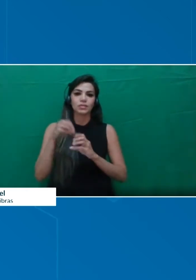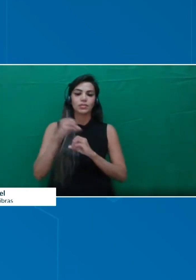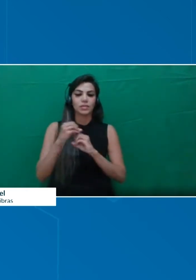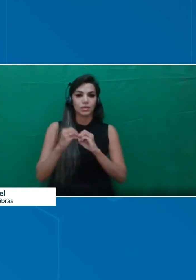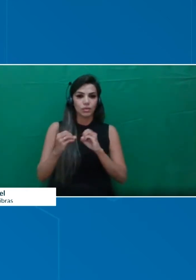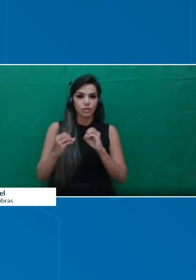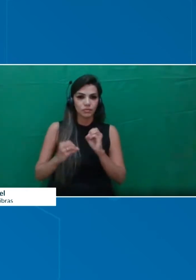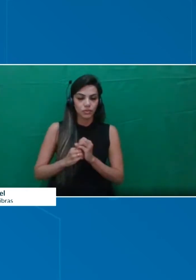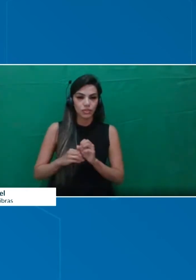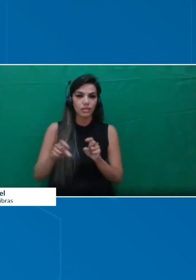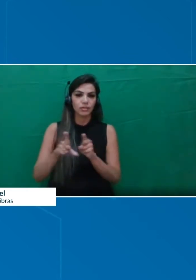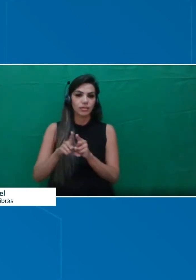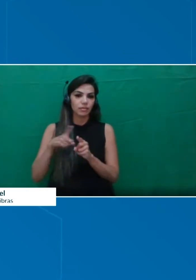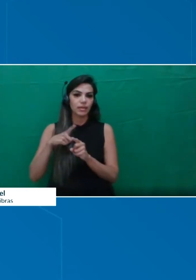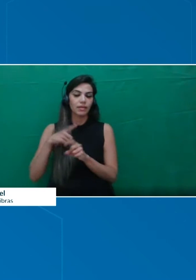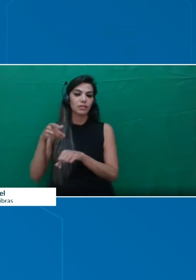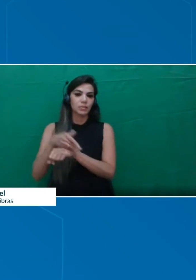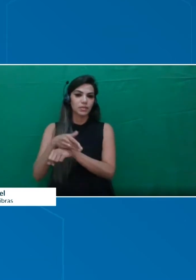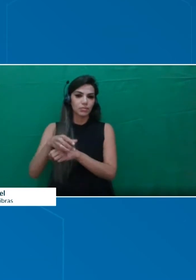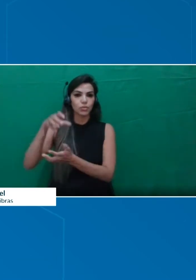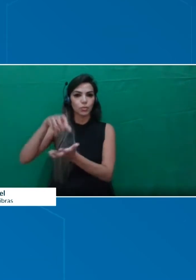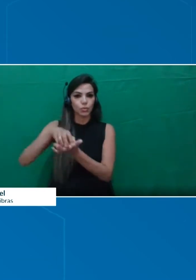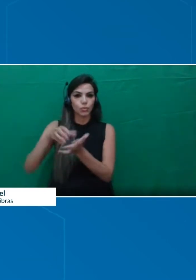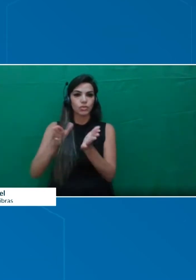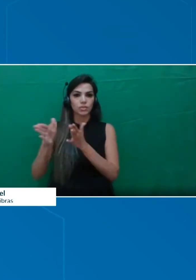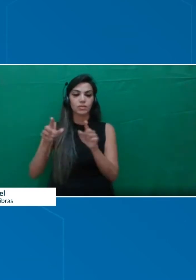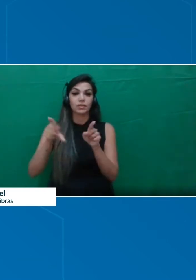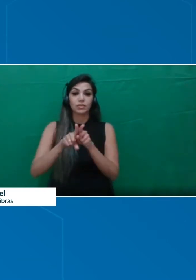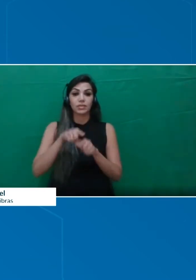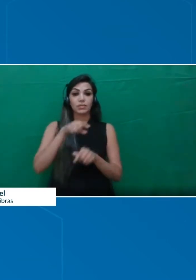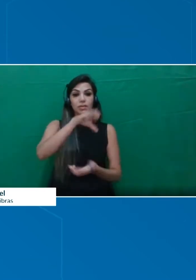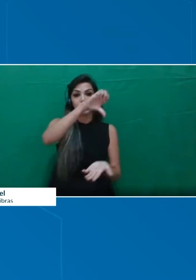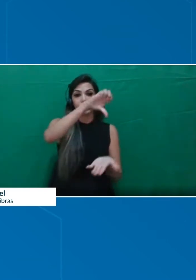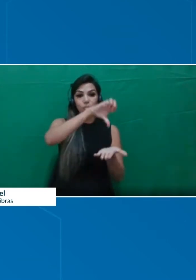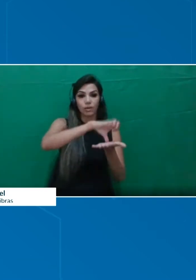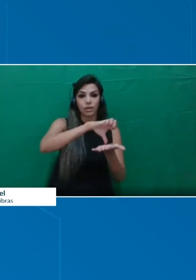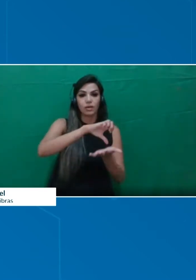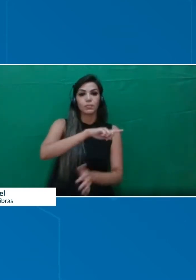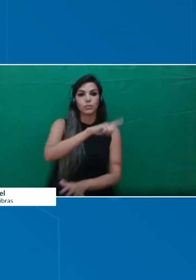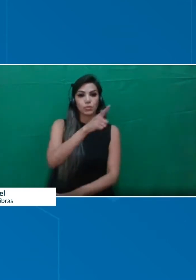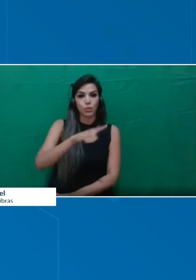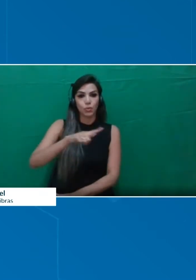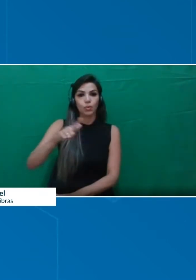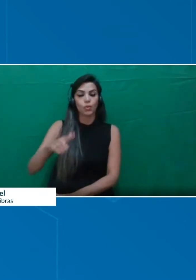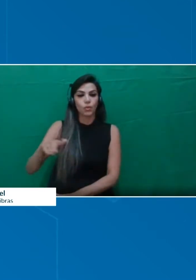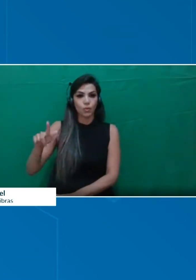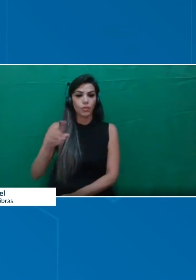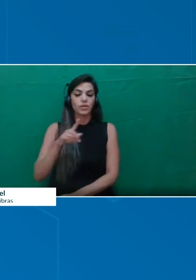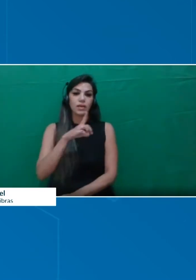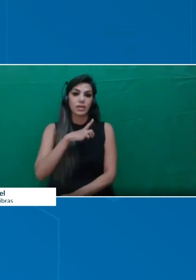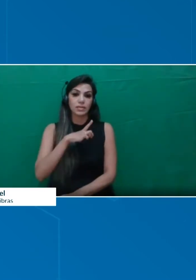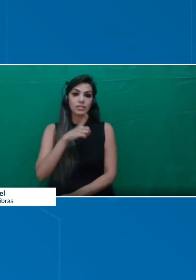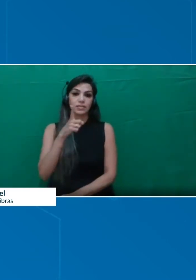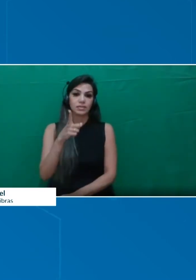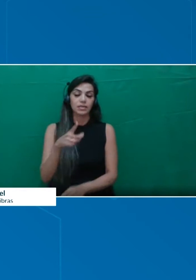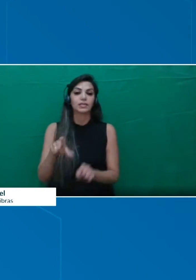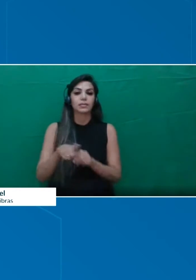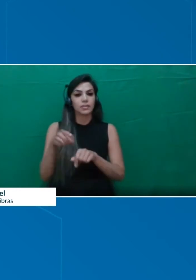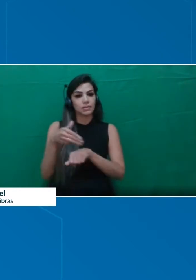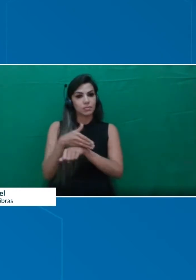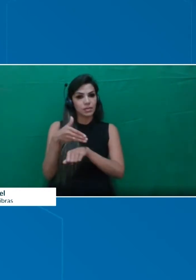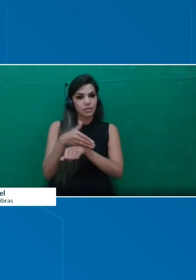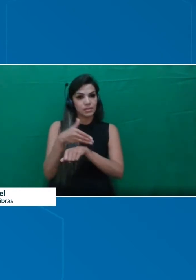mas também do campus Goiás, né, inclusive com participação de estudantes que são acompanhados por